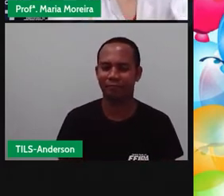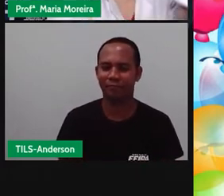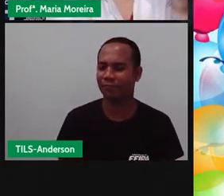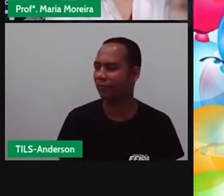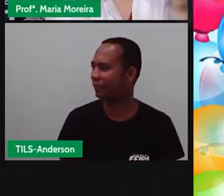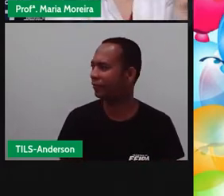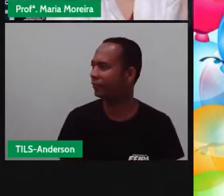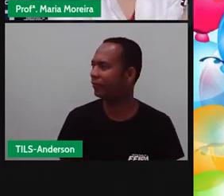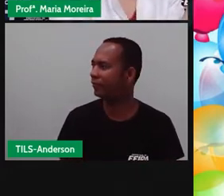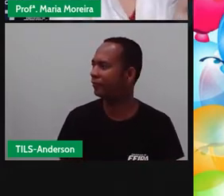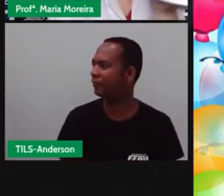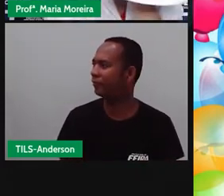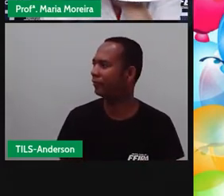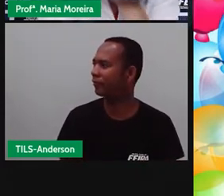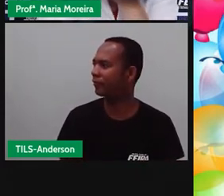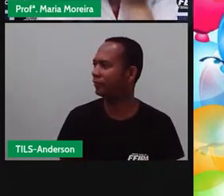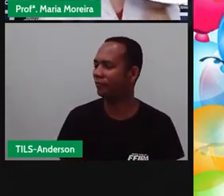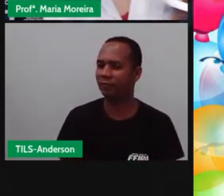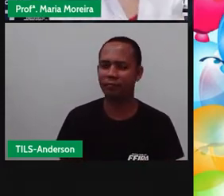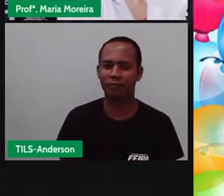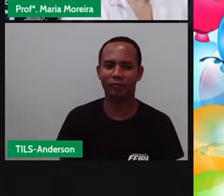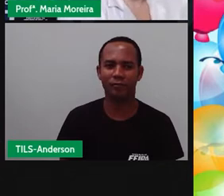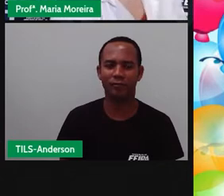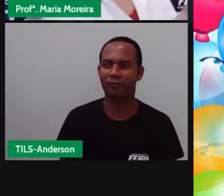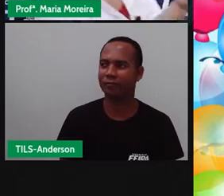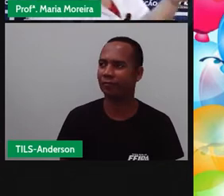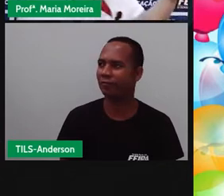Olha só, vou levar para Anderson.